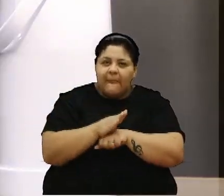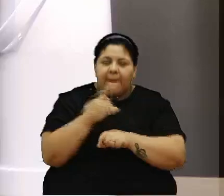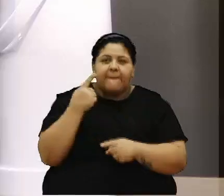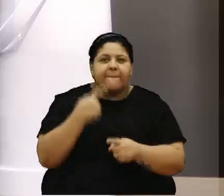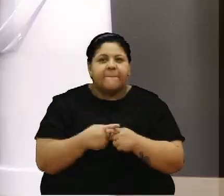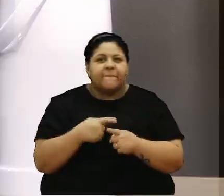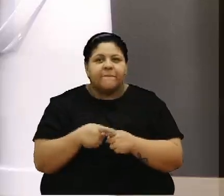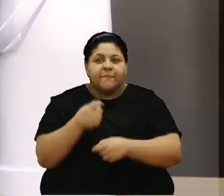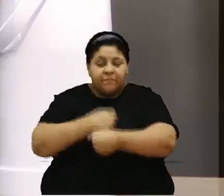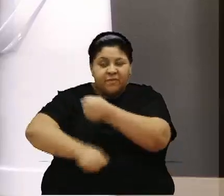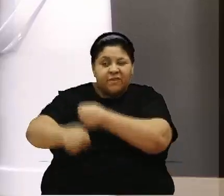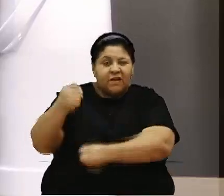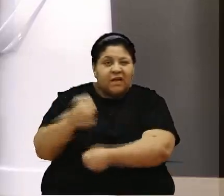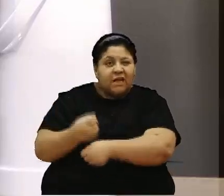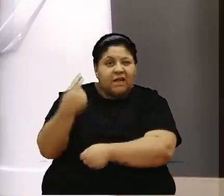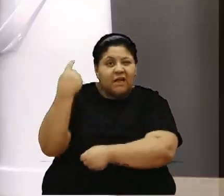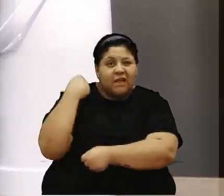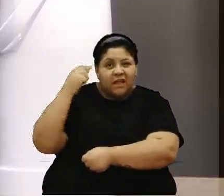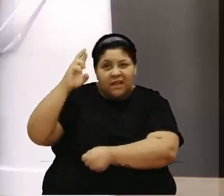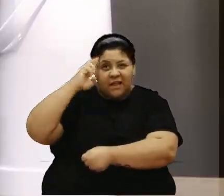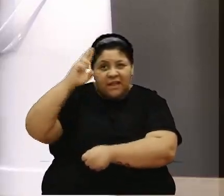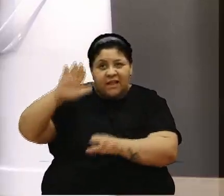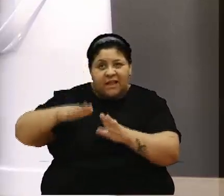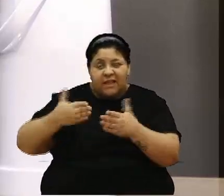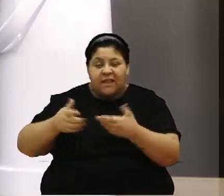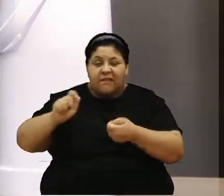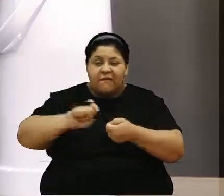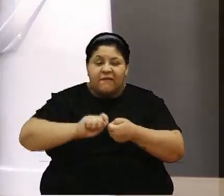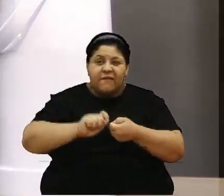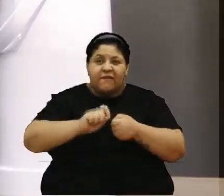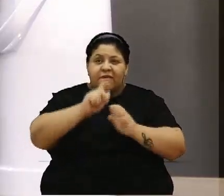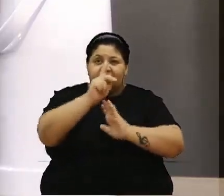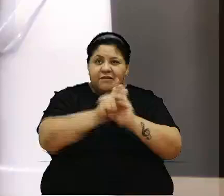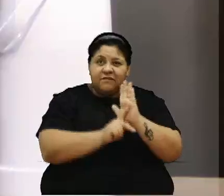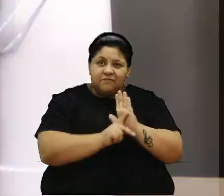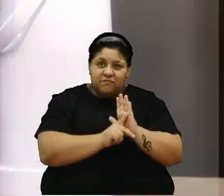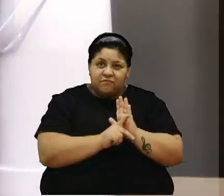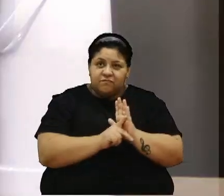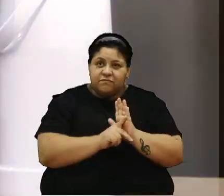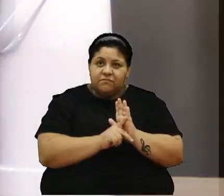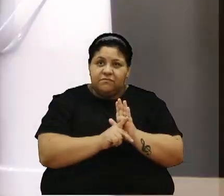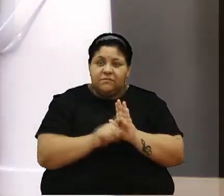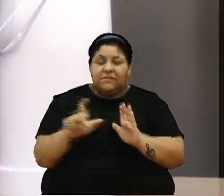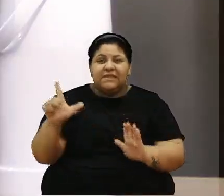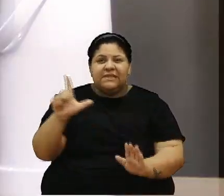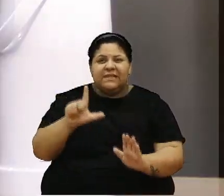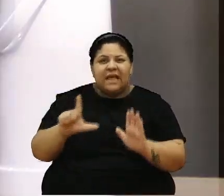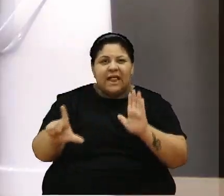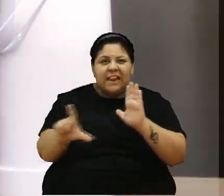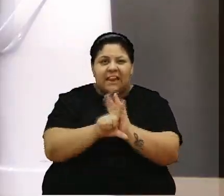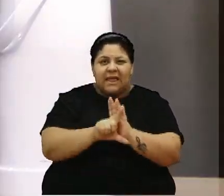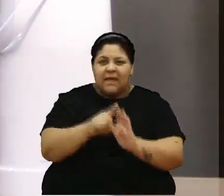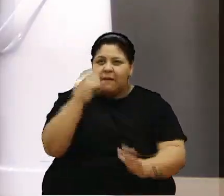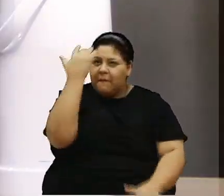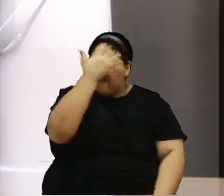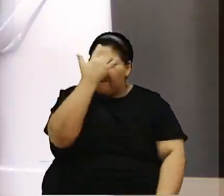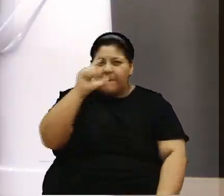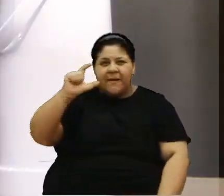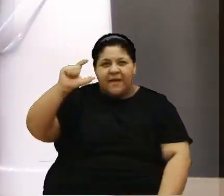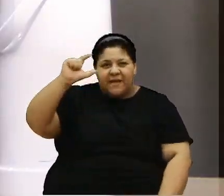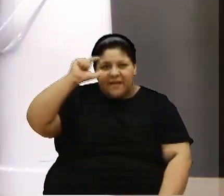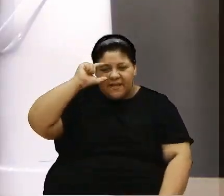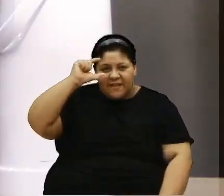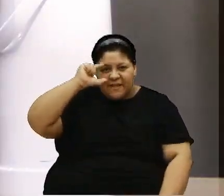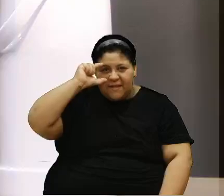porque no ano retrasado, quando diretora da escola, nós fizemos um projeto da Lei Maria da Penha, porque um desses livros chama Coleção